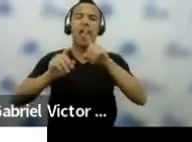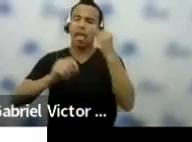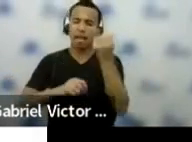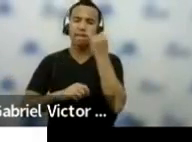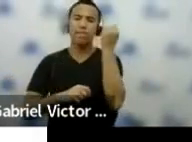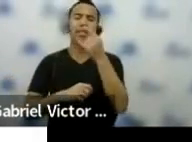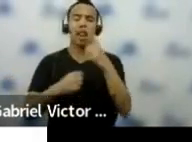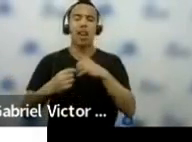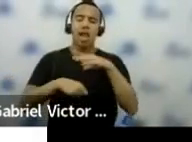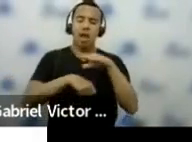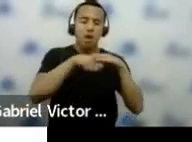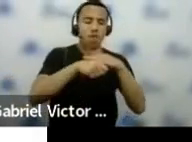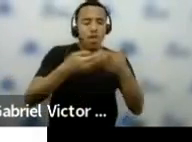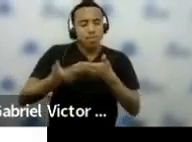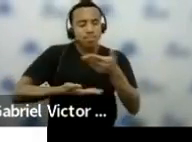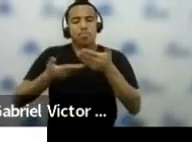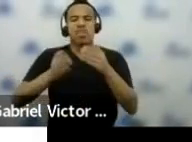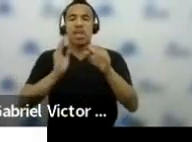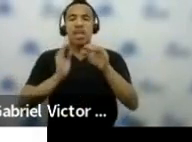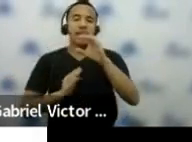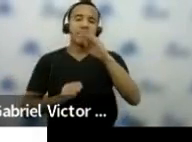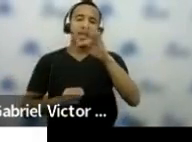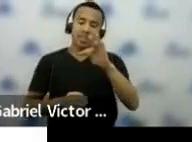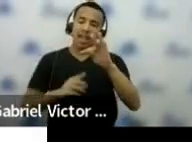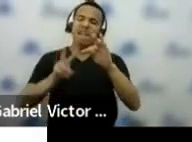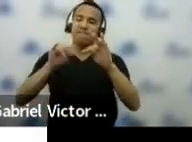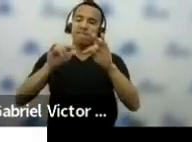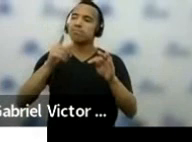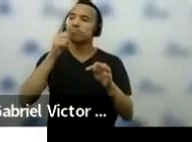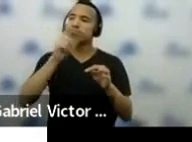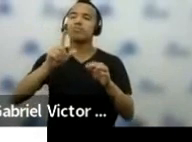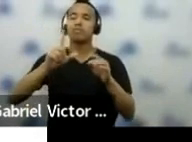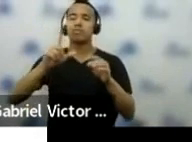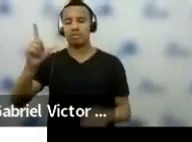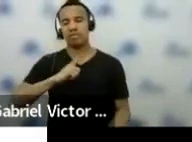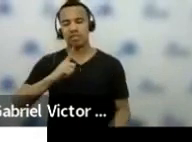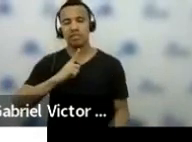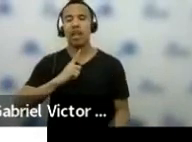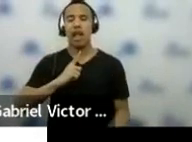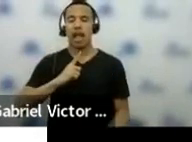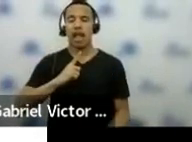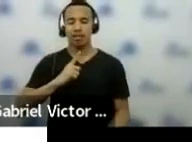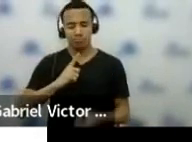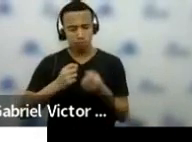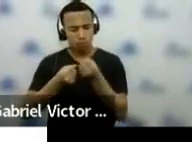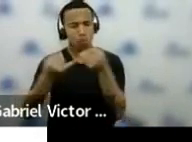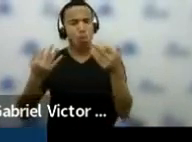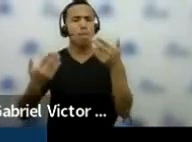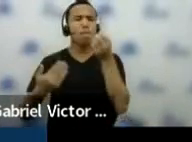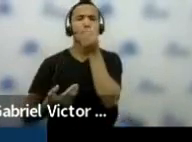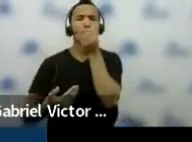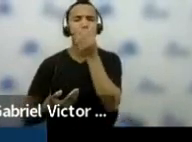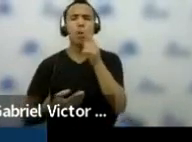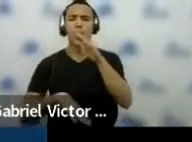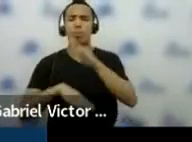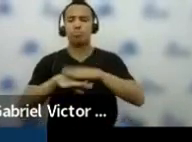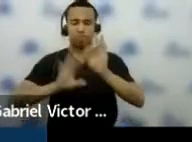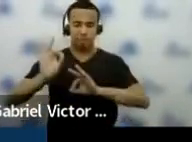esse diálogo com as ICTs, que com certeza, teremos uma demanda muito grande para esse